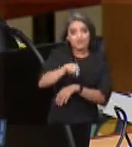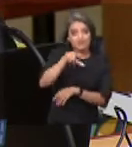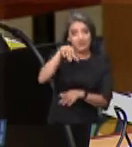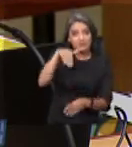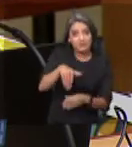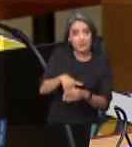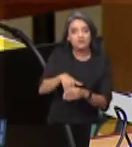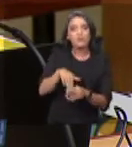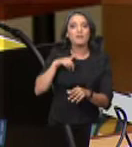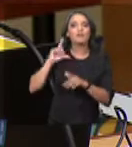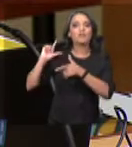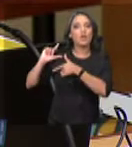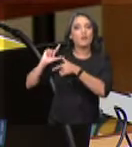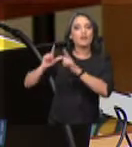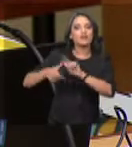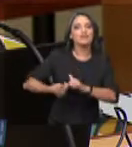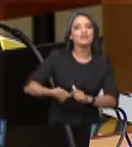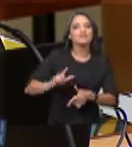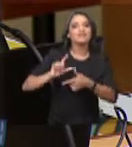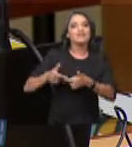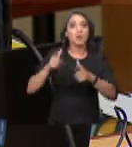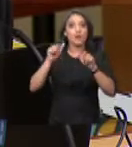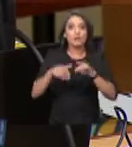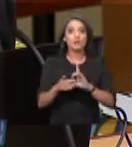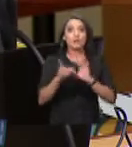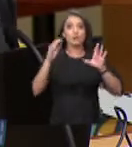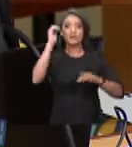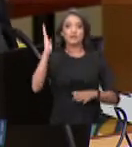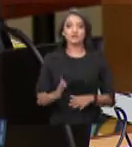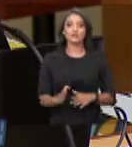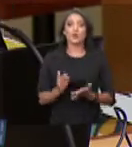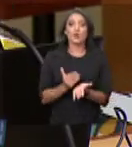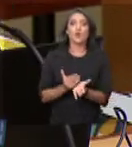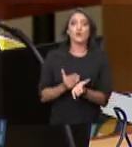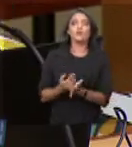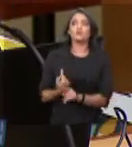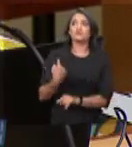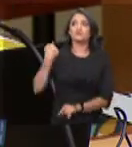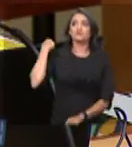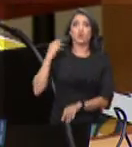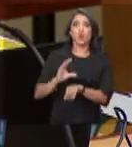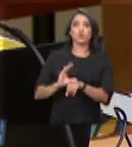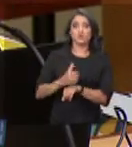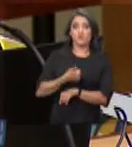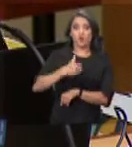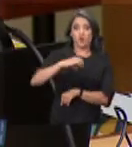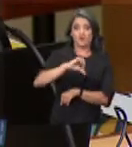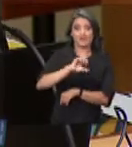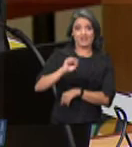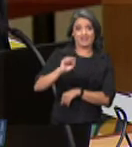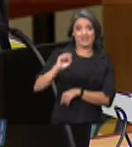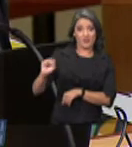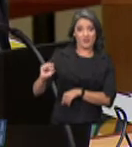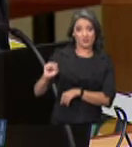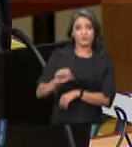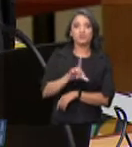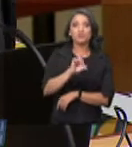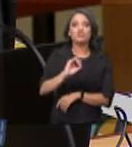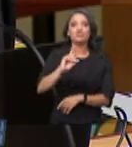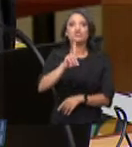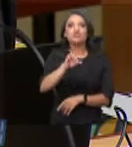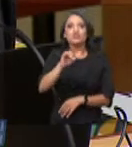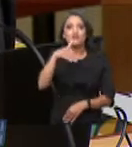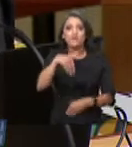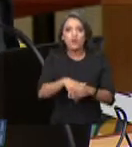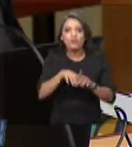manter uma tradição democrática brasileira construída Desde da Constituição de 1988 dia de eleição é